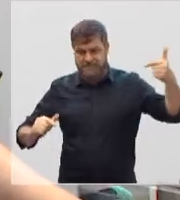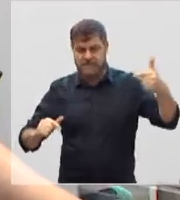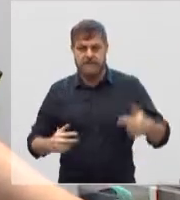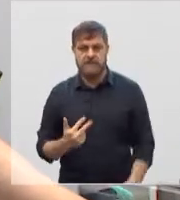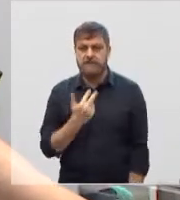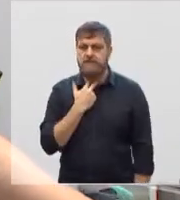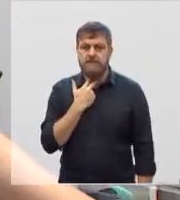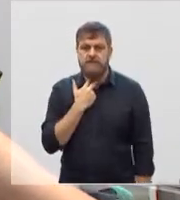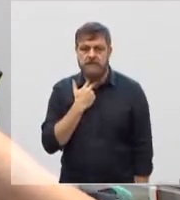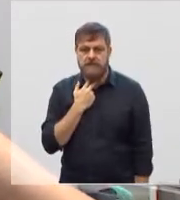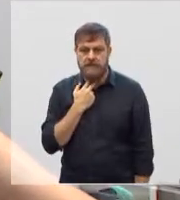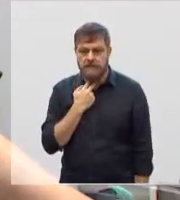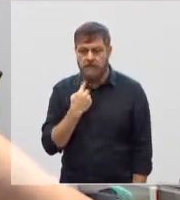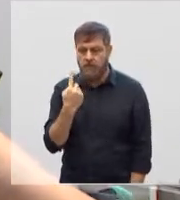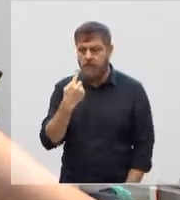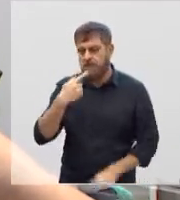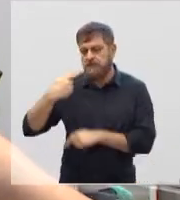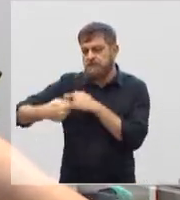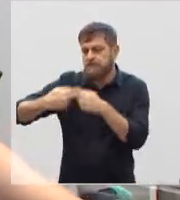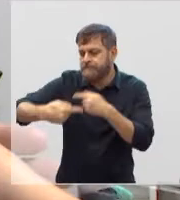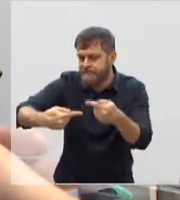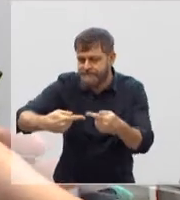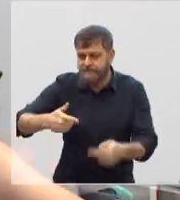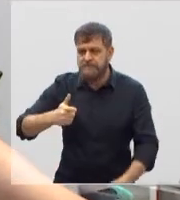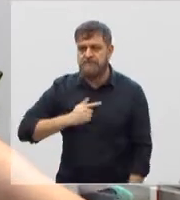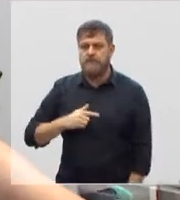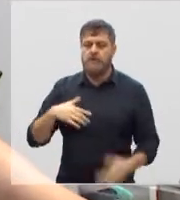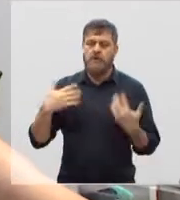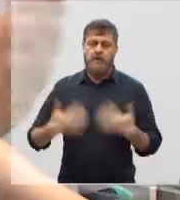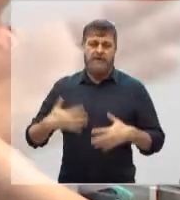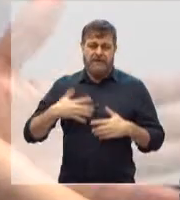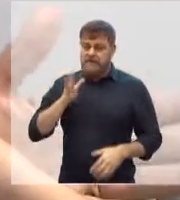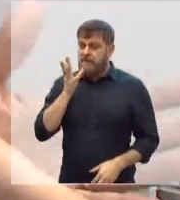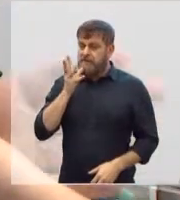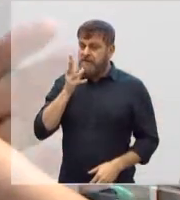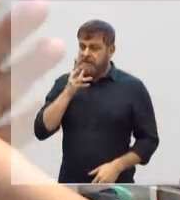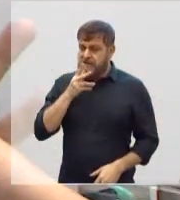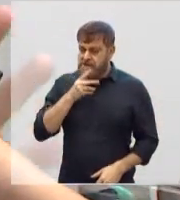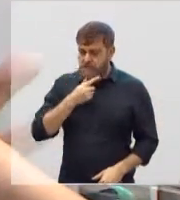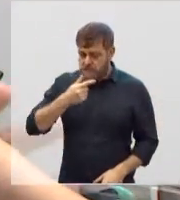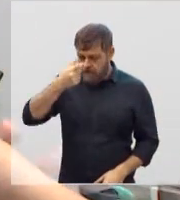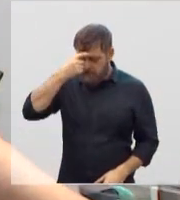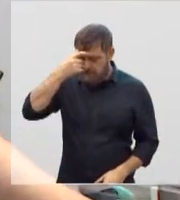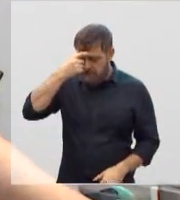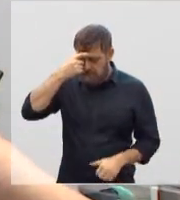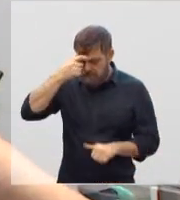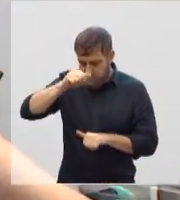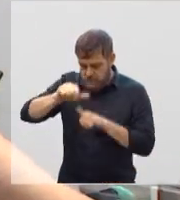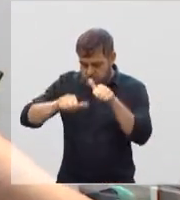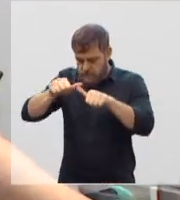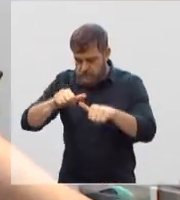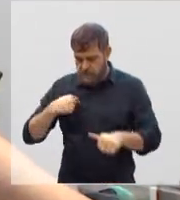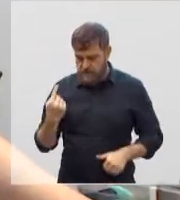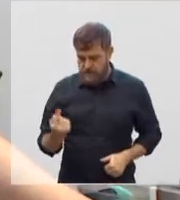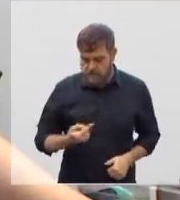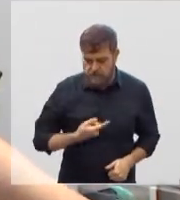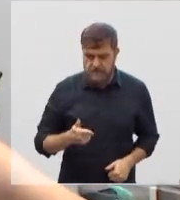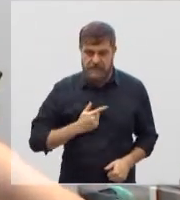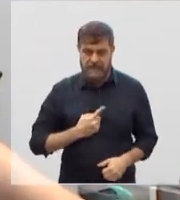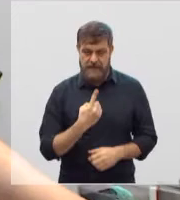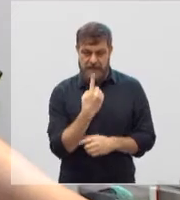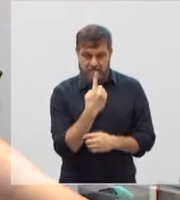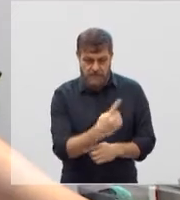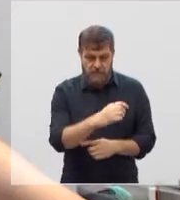se faz em apenas uma geração, às vezes. São várias gerações. Então, pensando que nós temos a Constituição